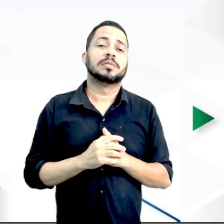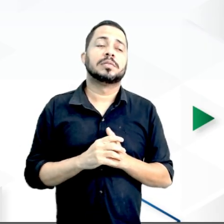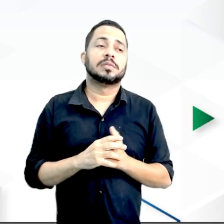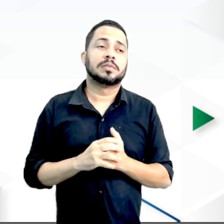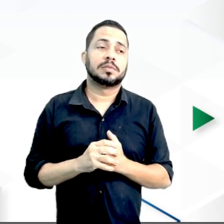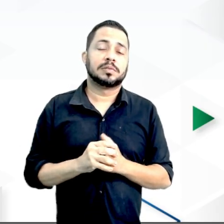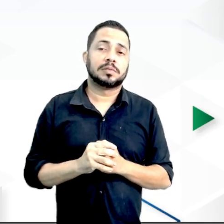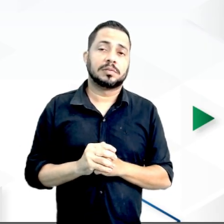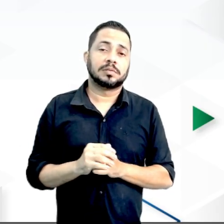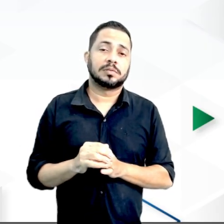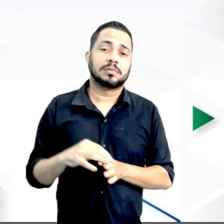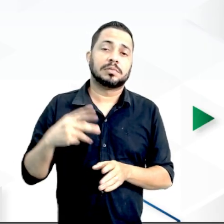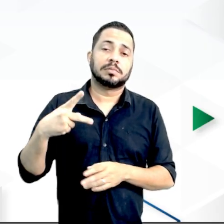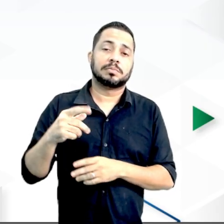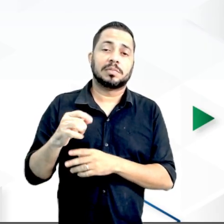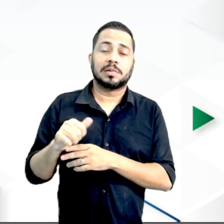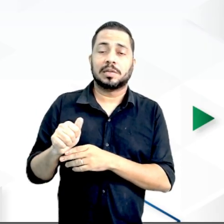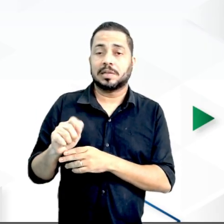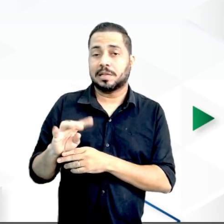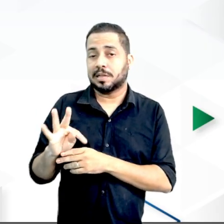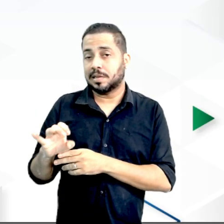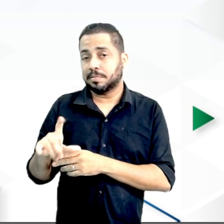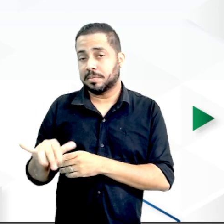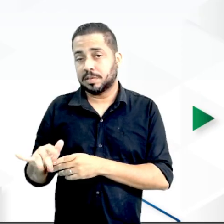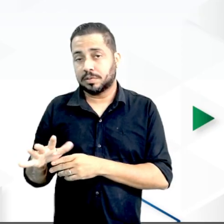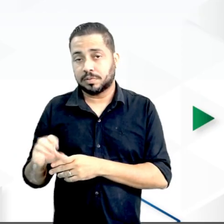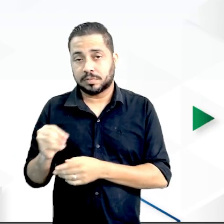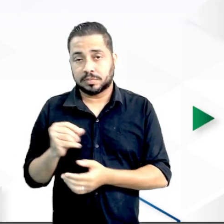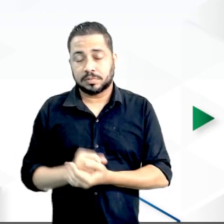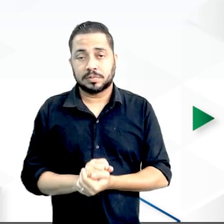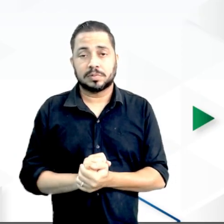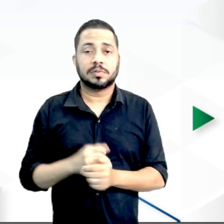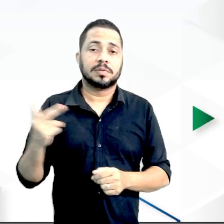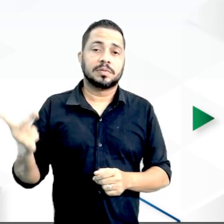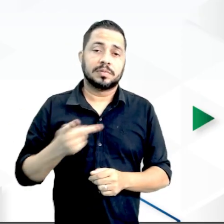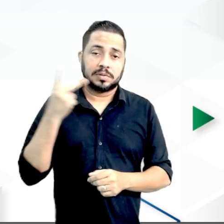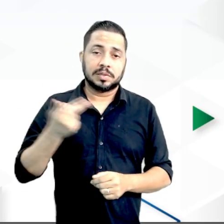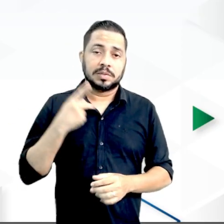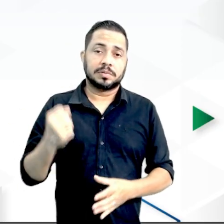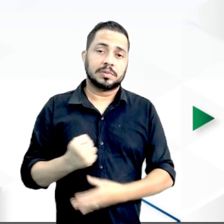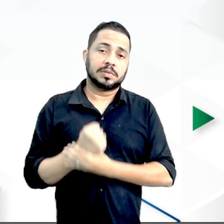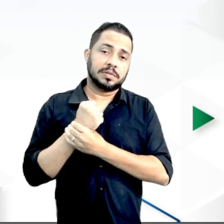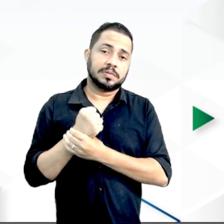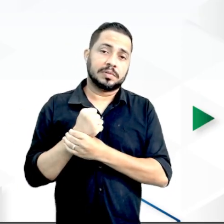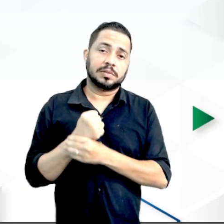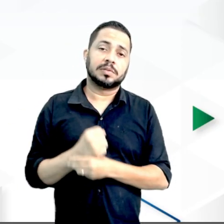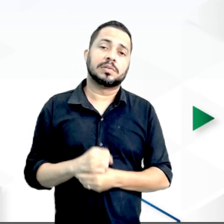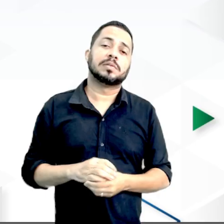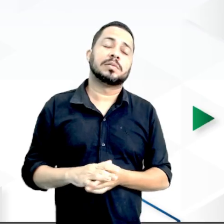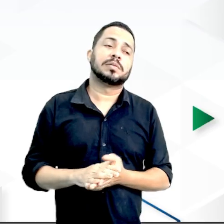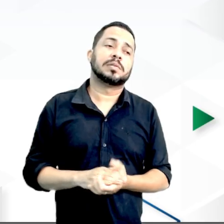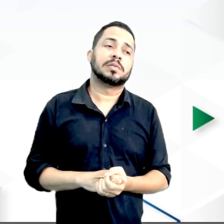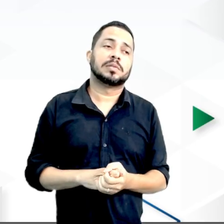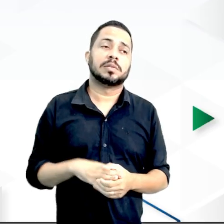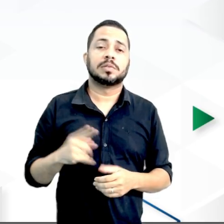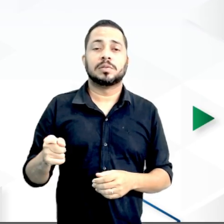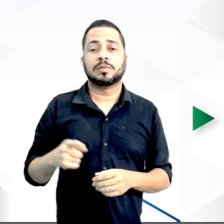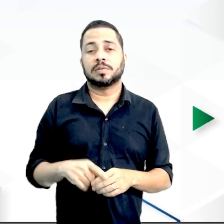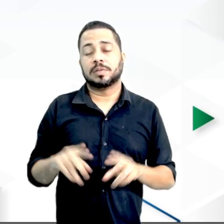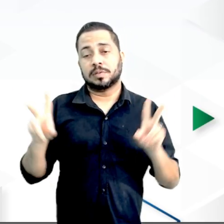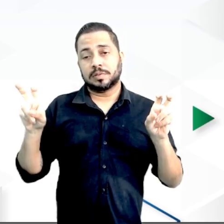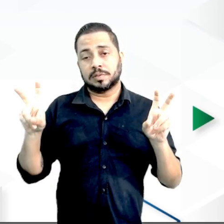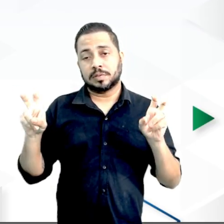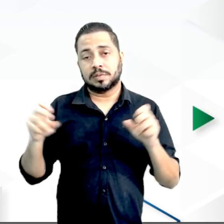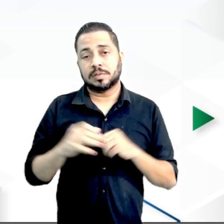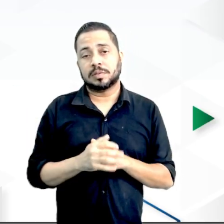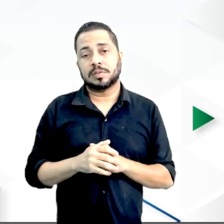no parlamento, né? Ou seja, quando ele falar, quando ele defendia oralmente suas teses,